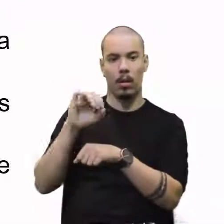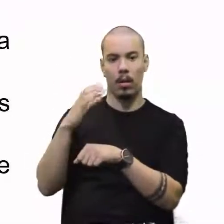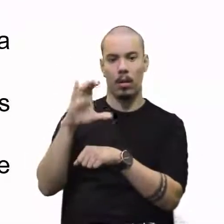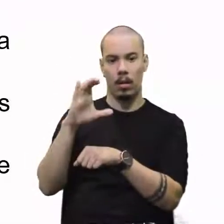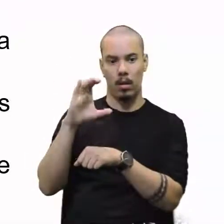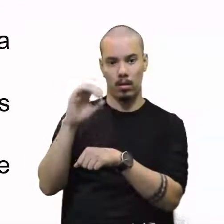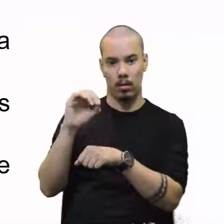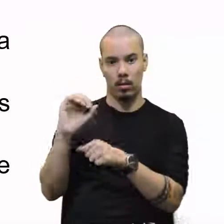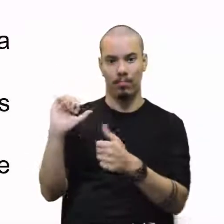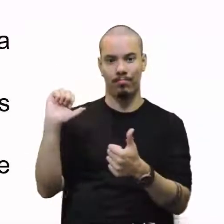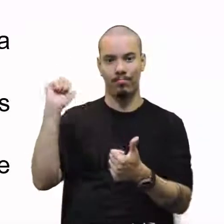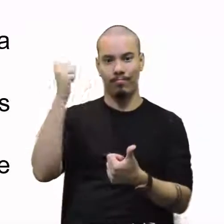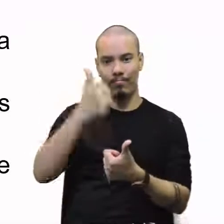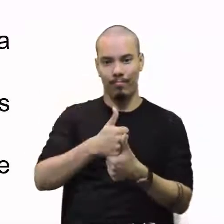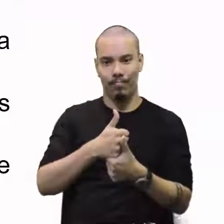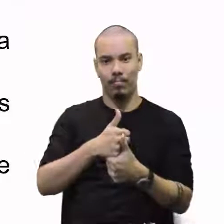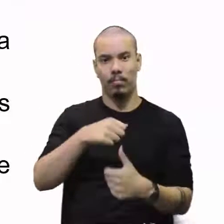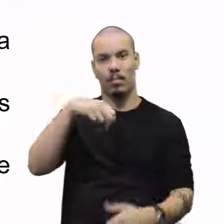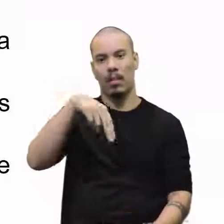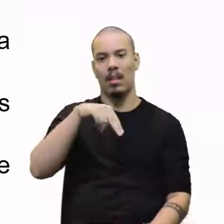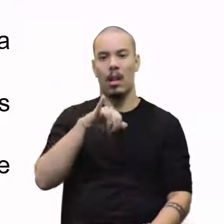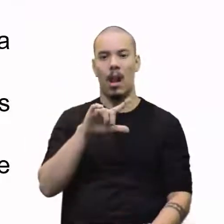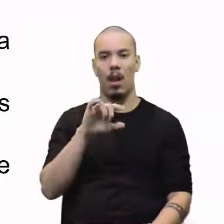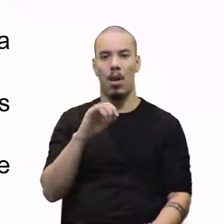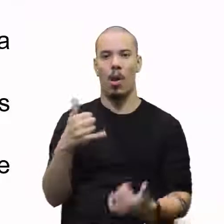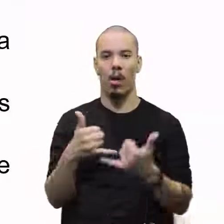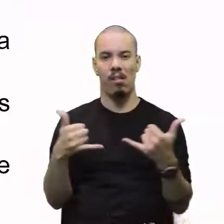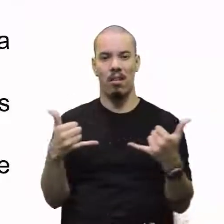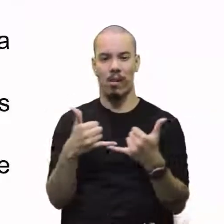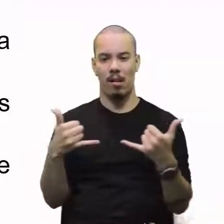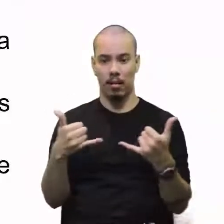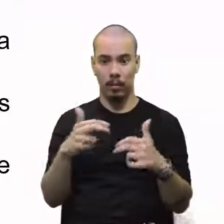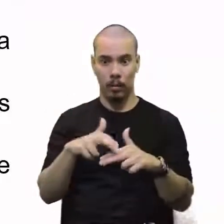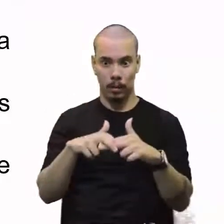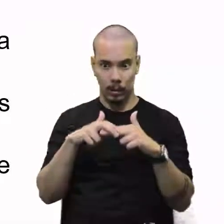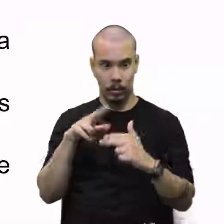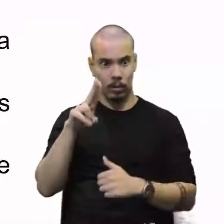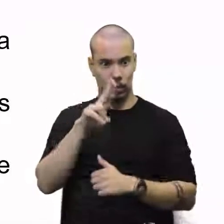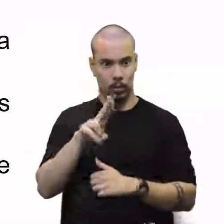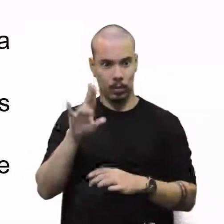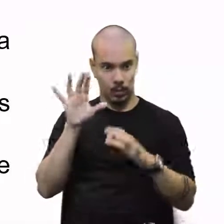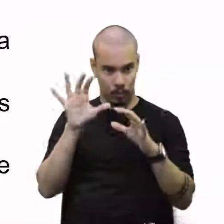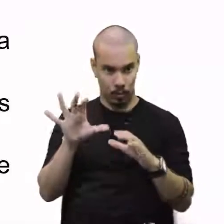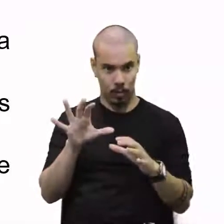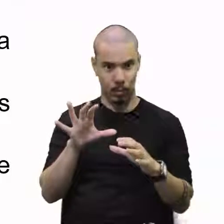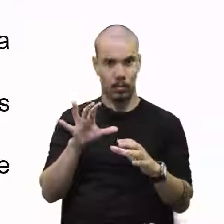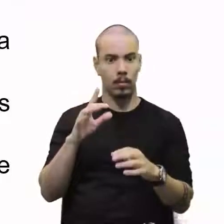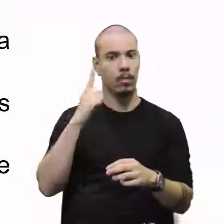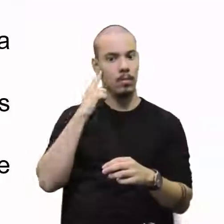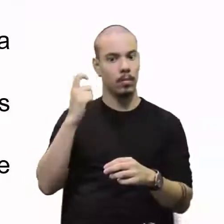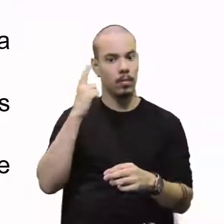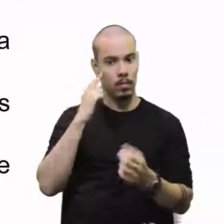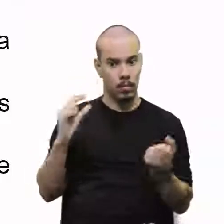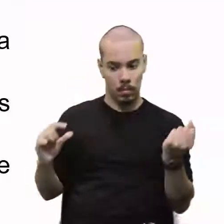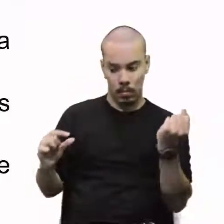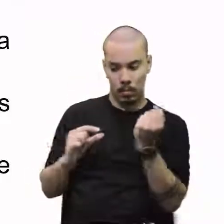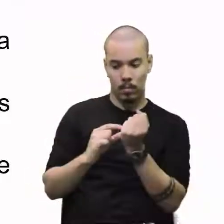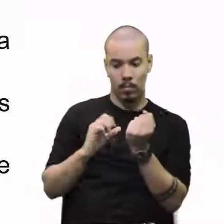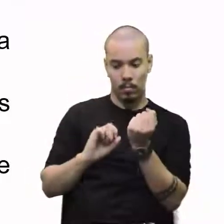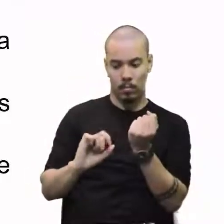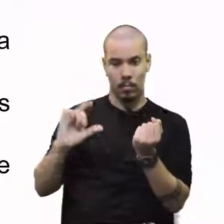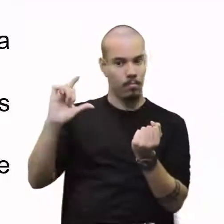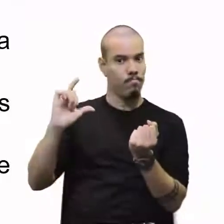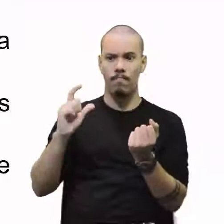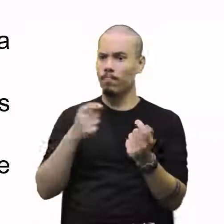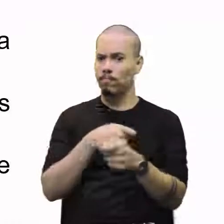por outras feitas de nylon. Com o uso dessas cordas, o amplificador ligado ao instrumento